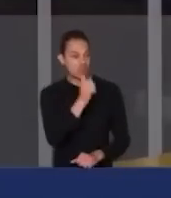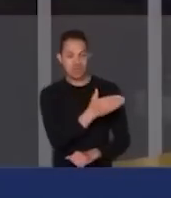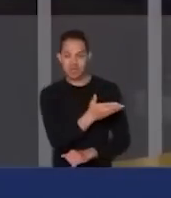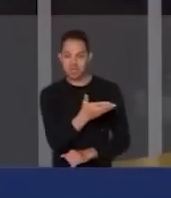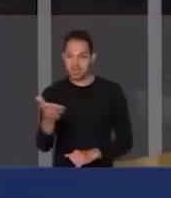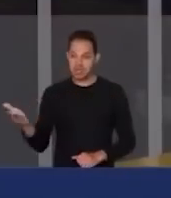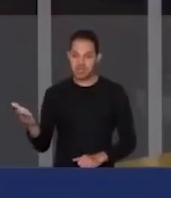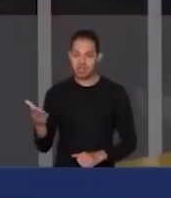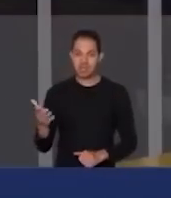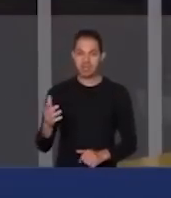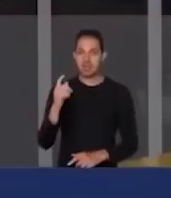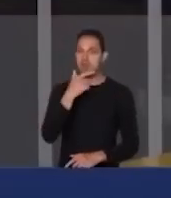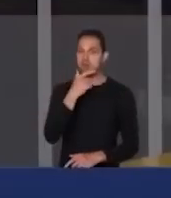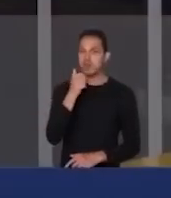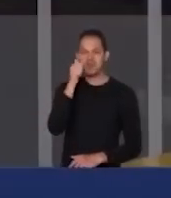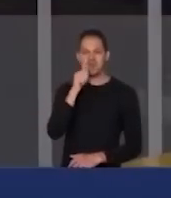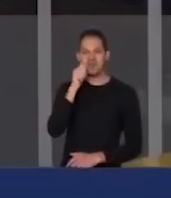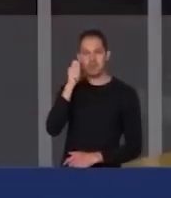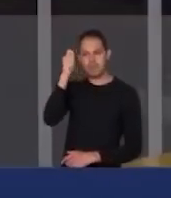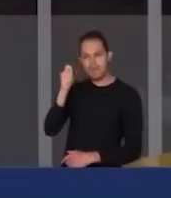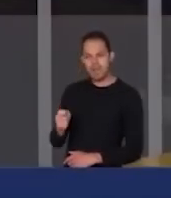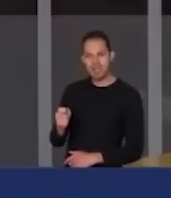Federal, transfobia é um crime